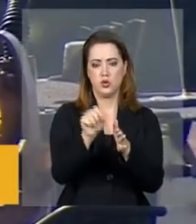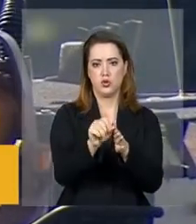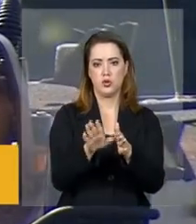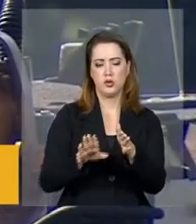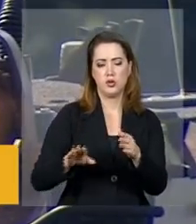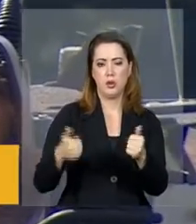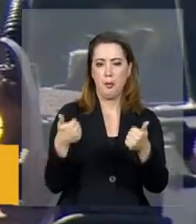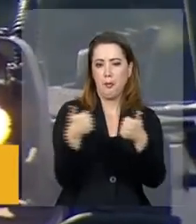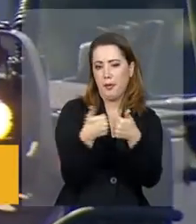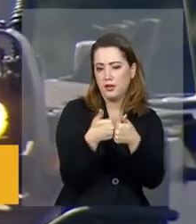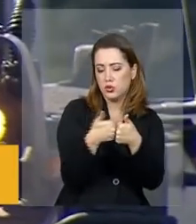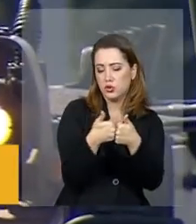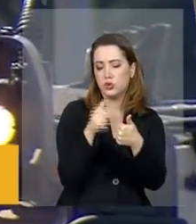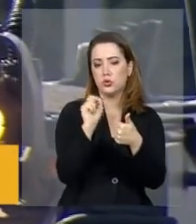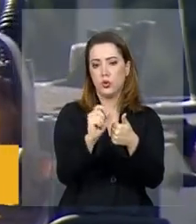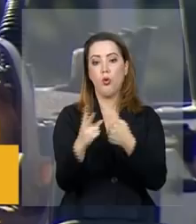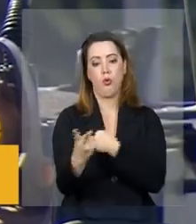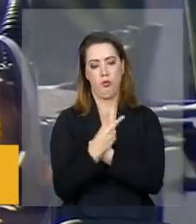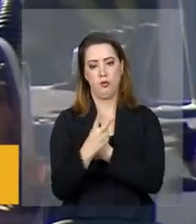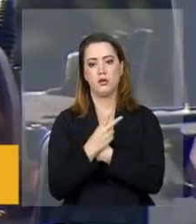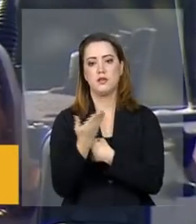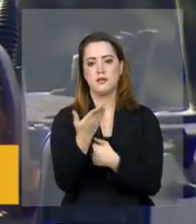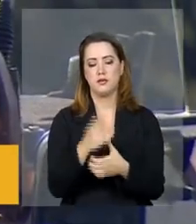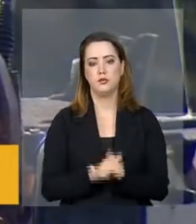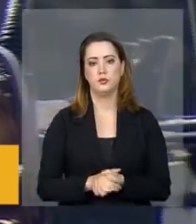objetivo, com proteção blindada.